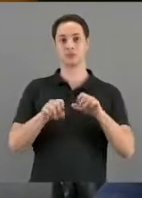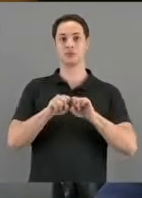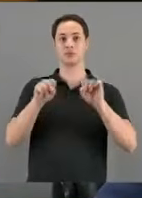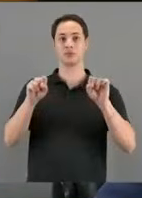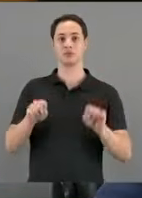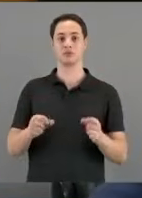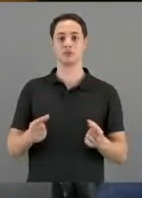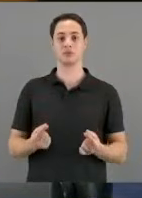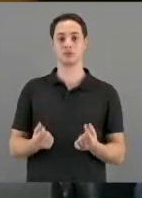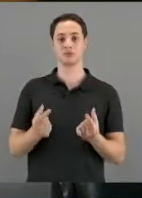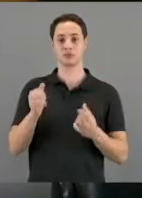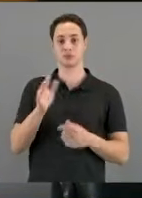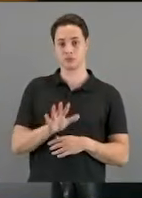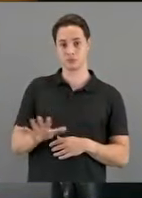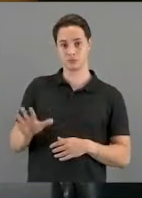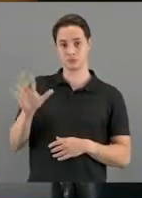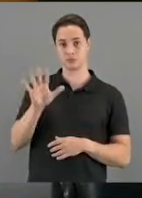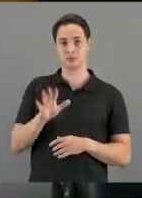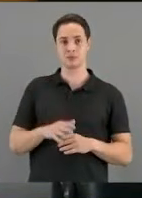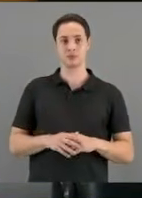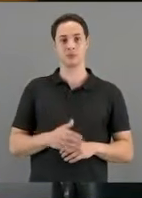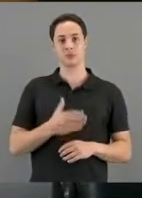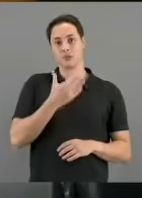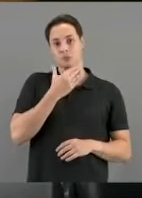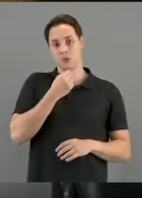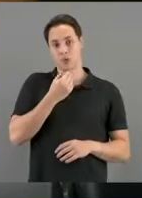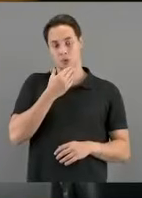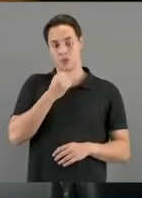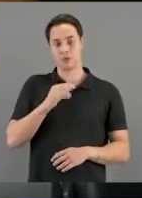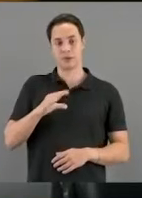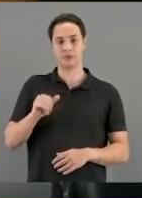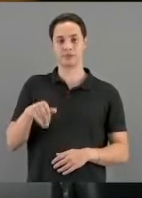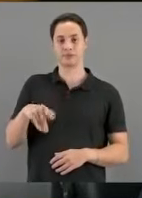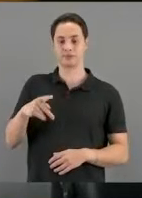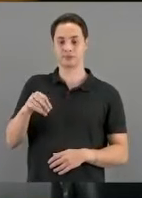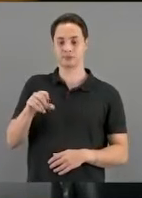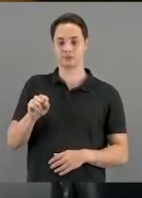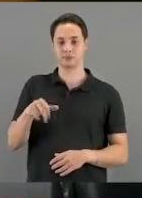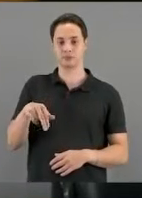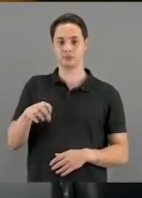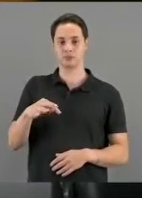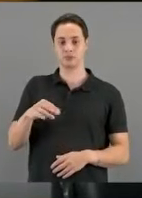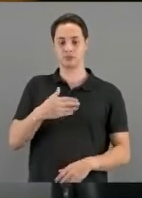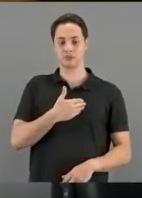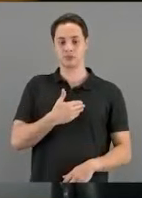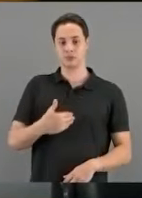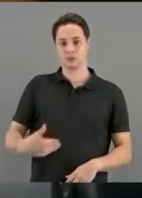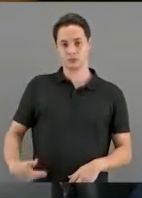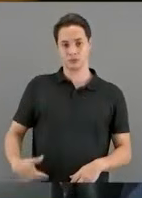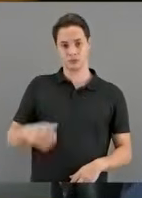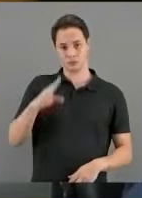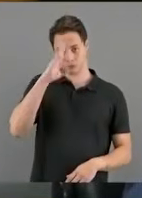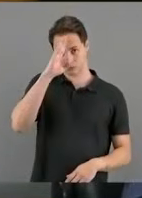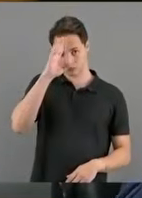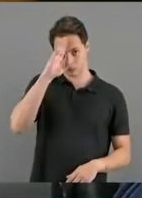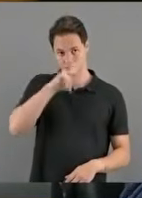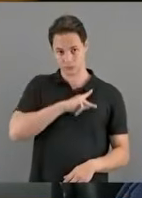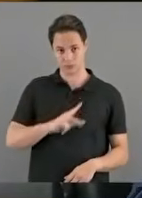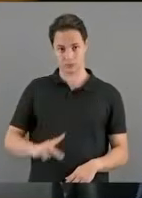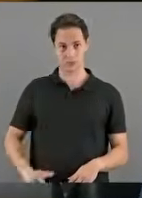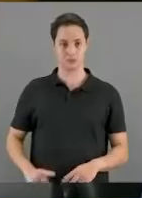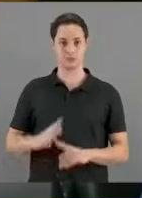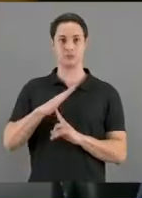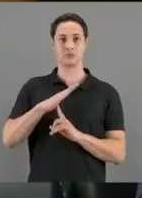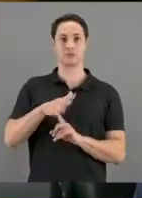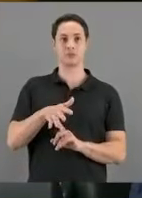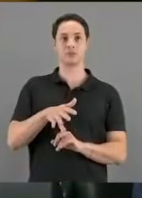Campos Neto, senhor presidente do Banco Central, governo Bolsonaro. Aqui é um